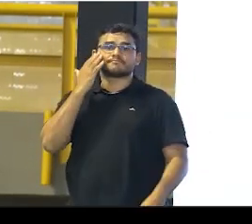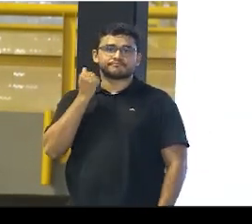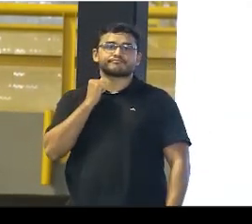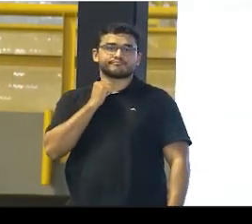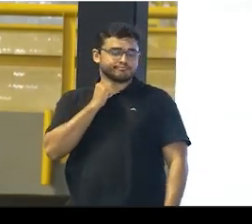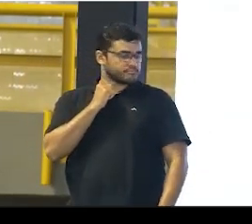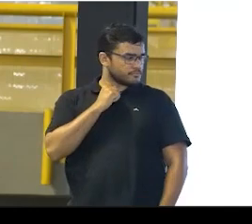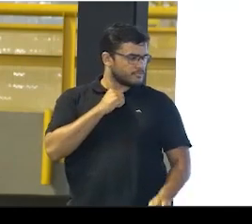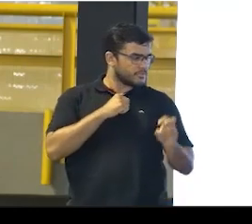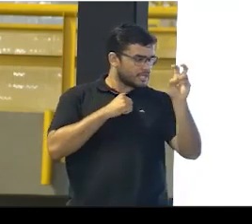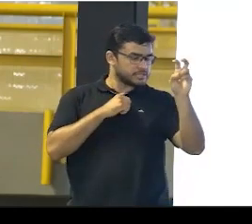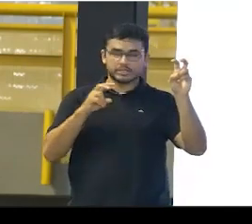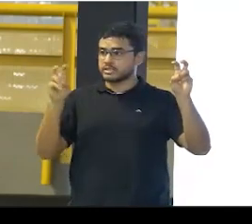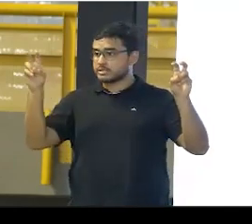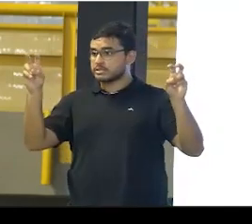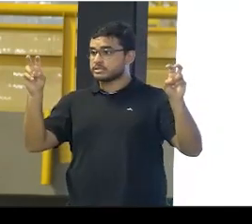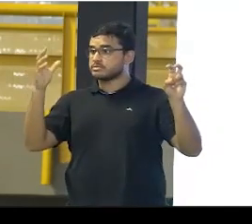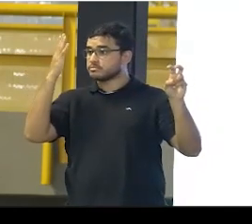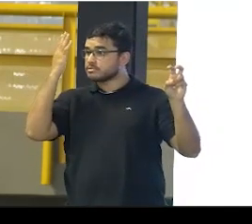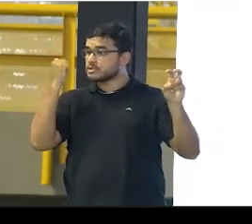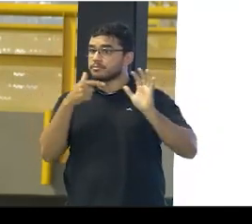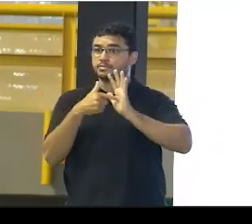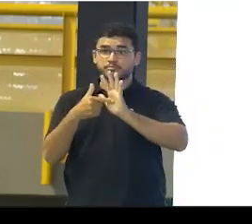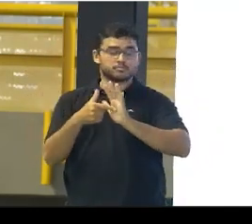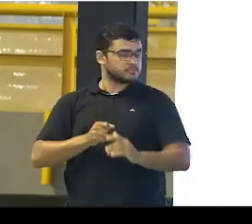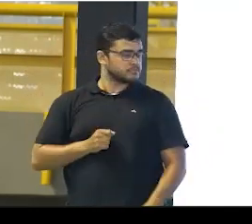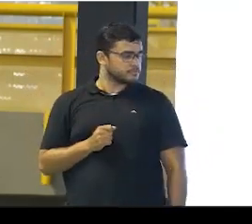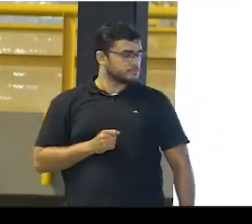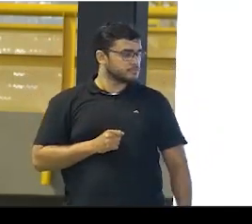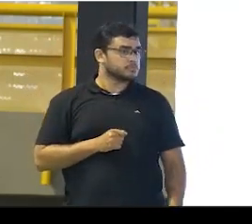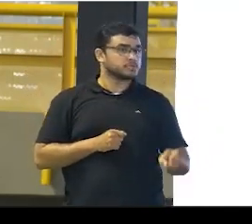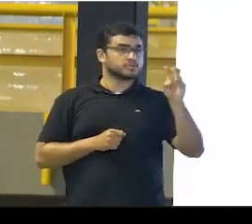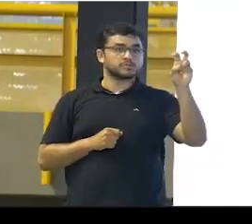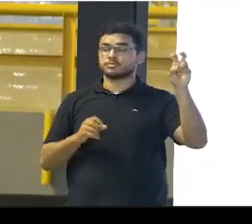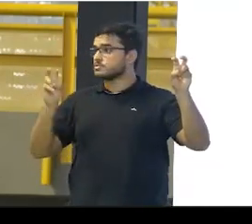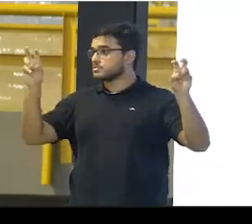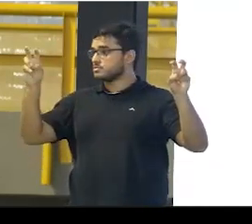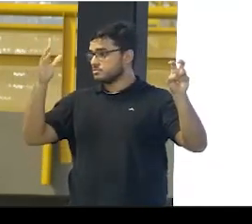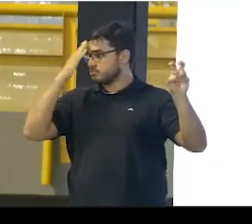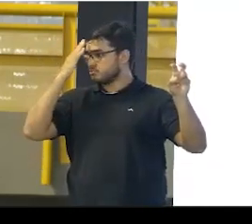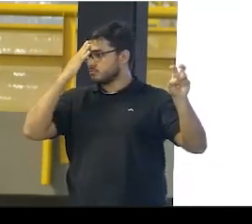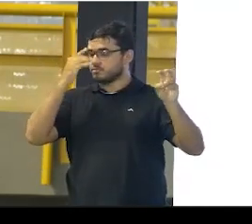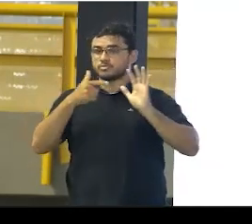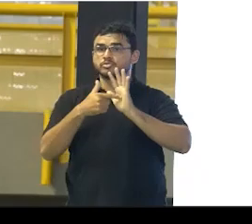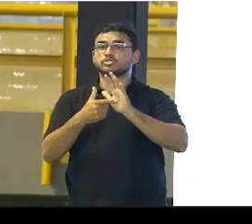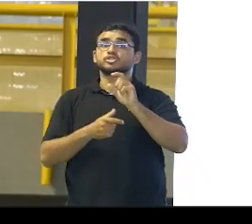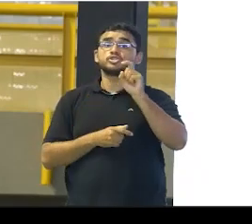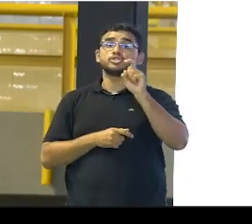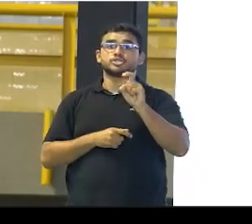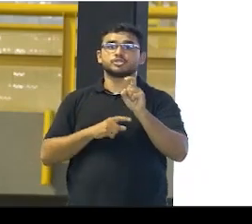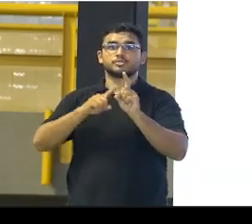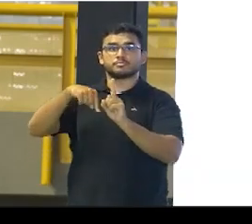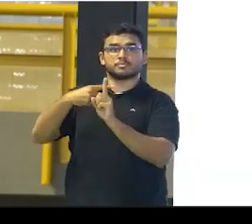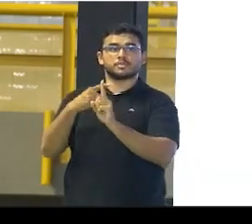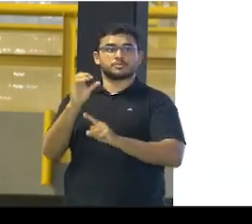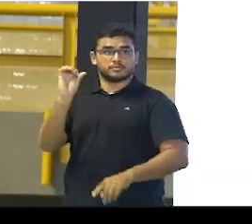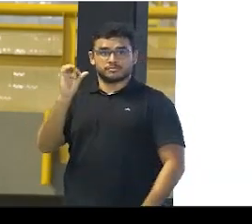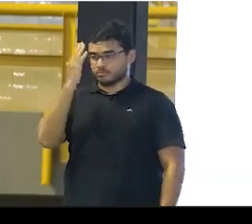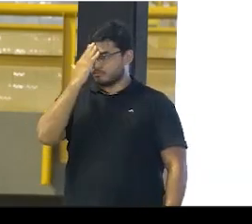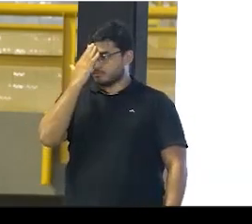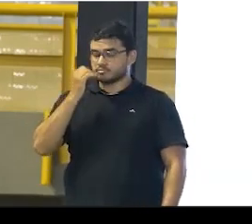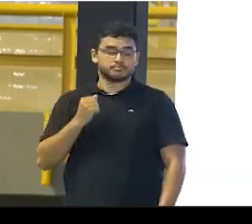Ao invés de eu pegar a área da sala e dividir pela área da cerâmica, eu vou optar em fazer diferente. Eu vou